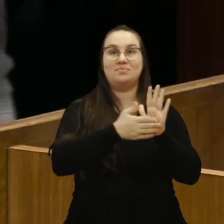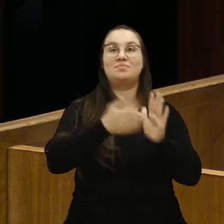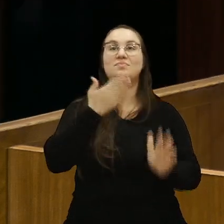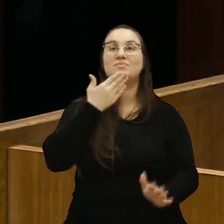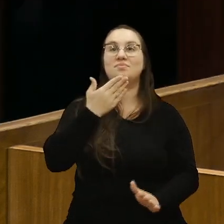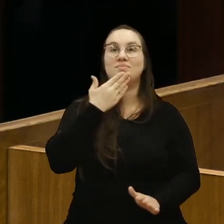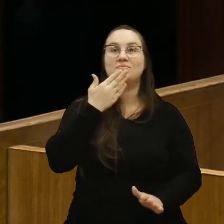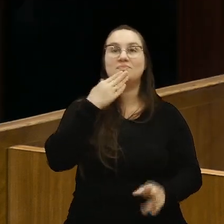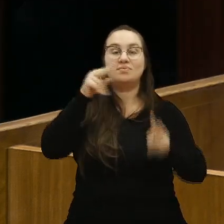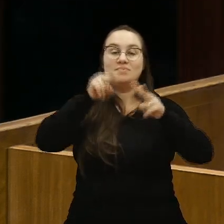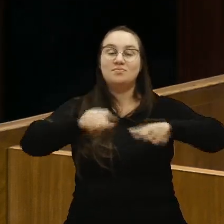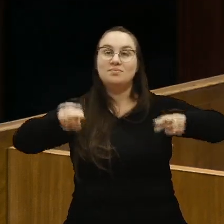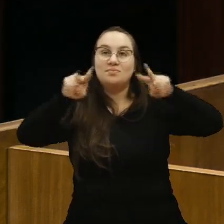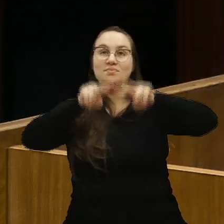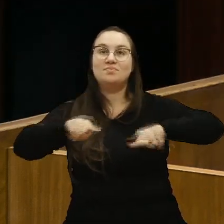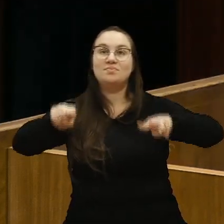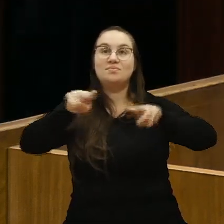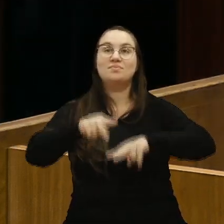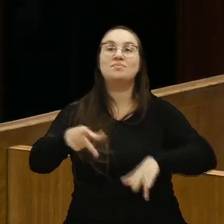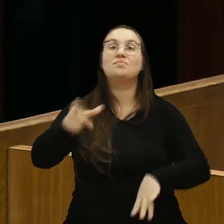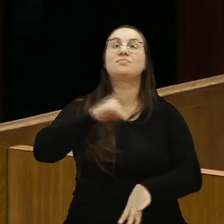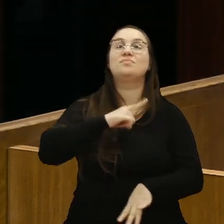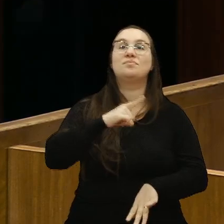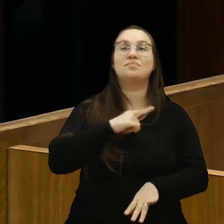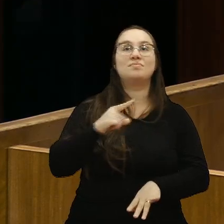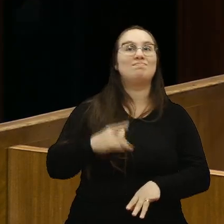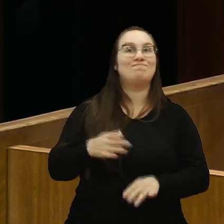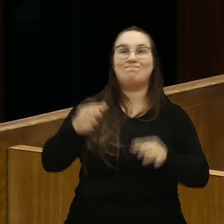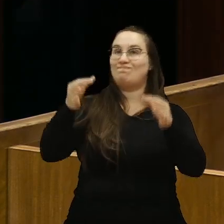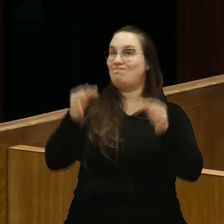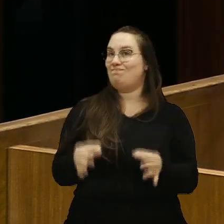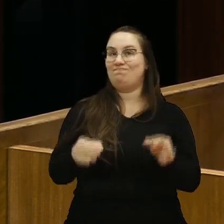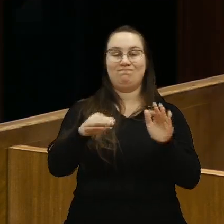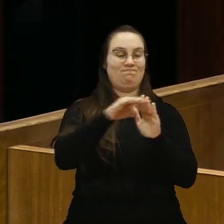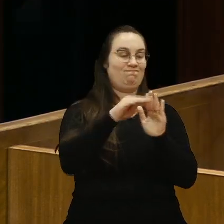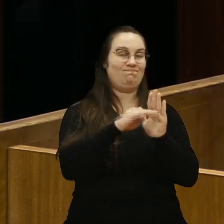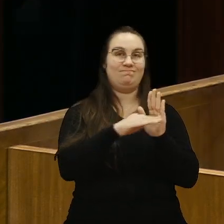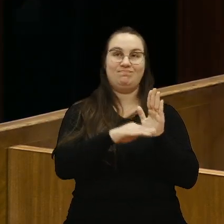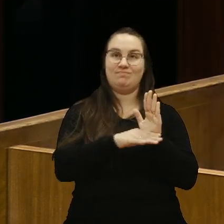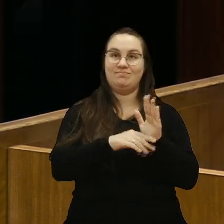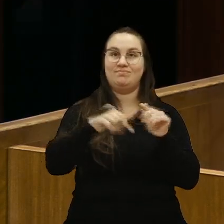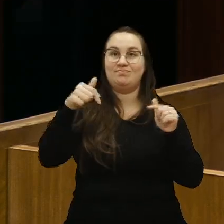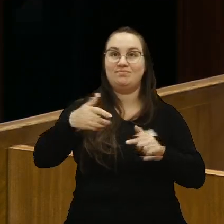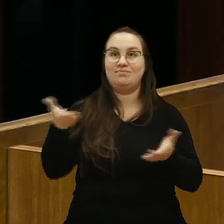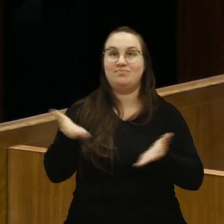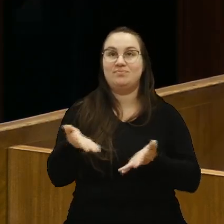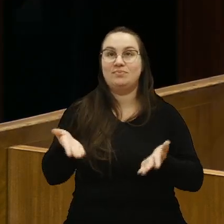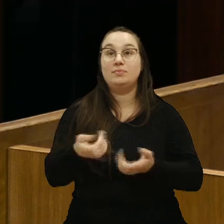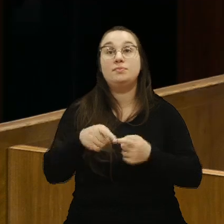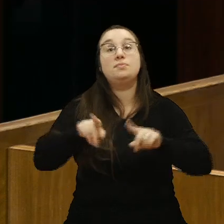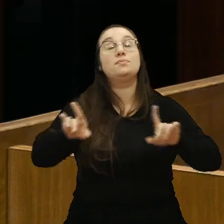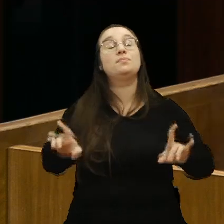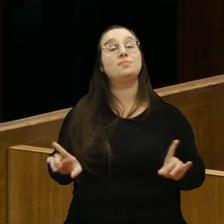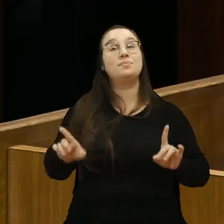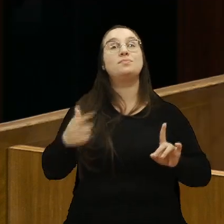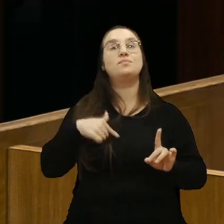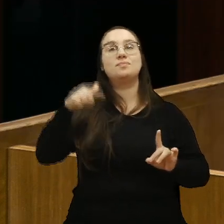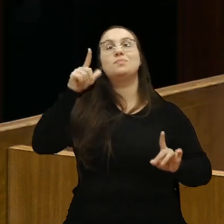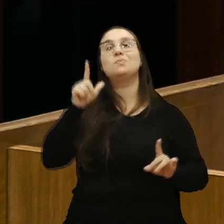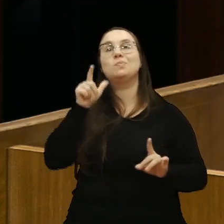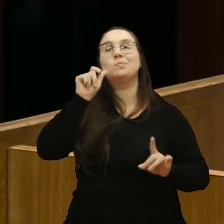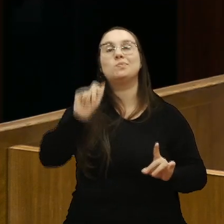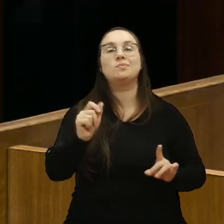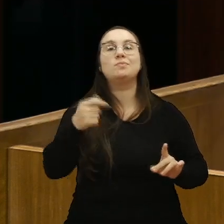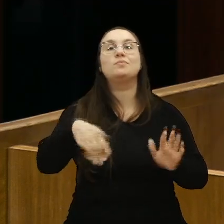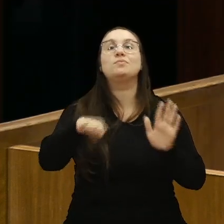de vistas e, olha, tinha tudo para não vir para a pauta aqui no dia de hoje. Mas conseguimos que